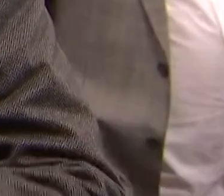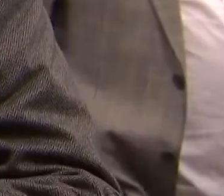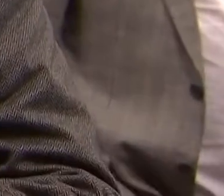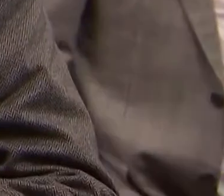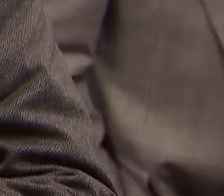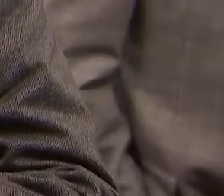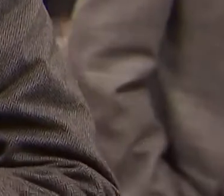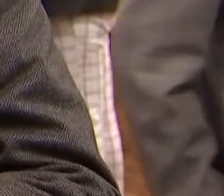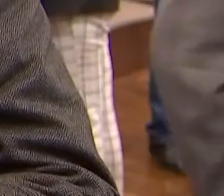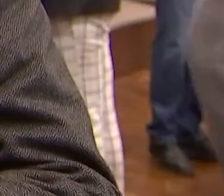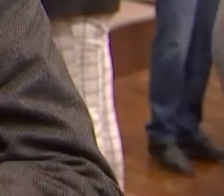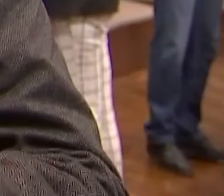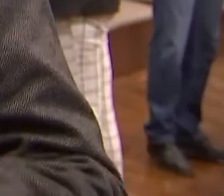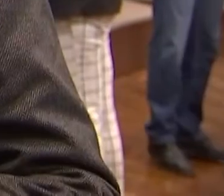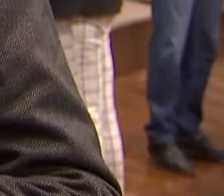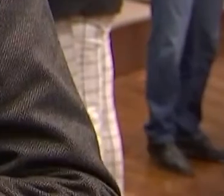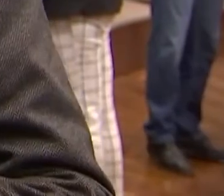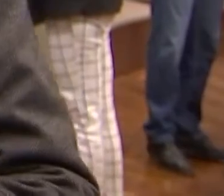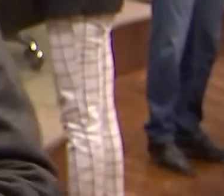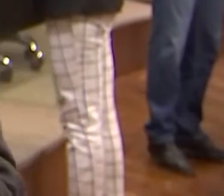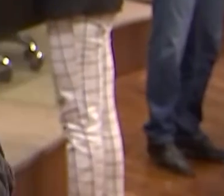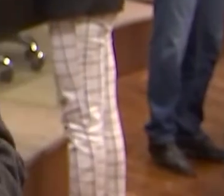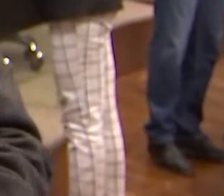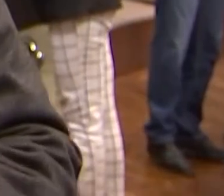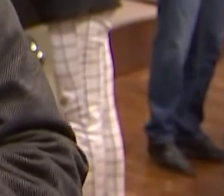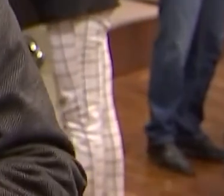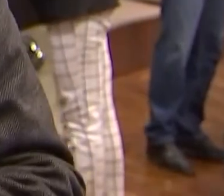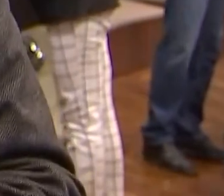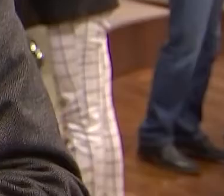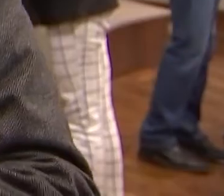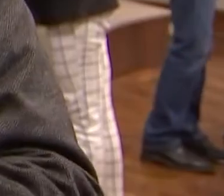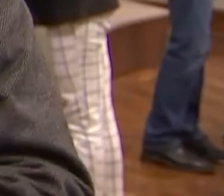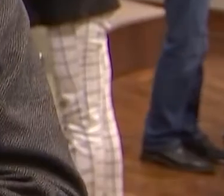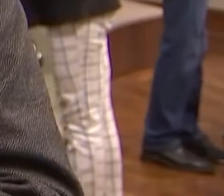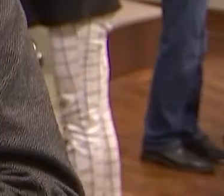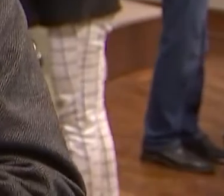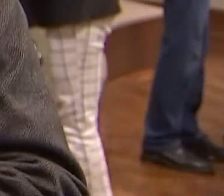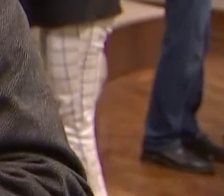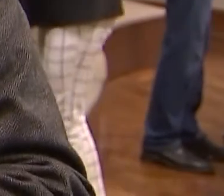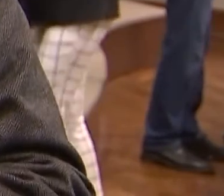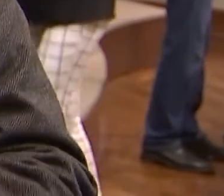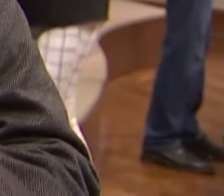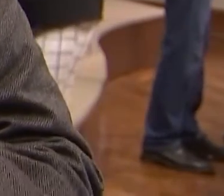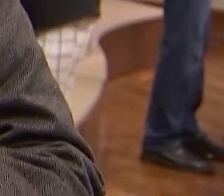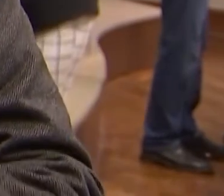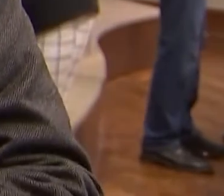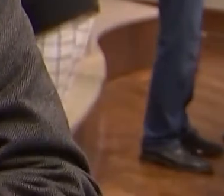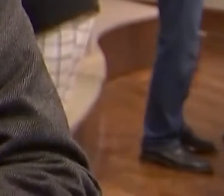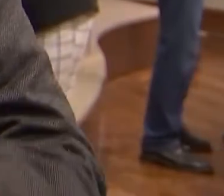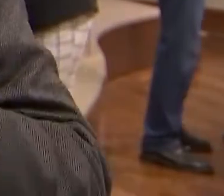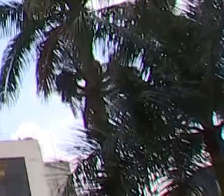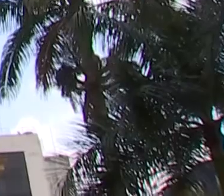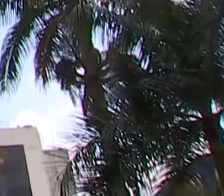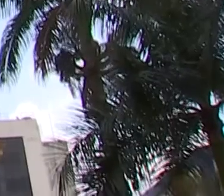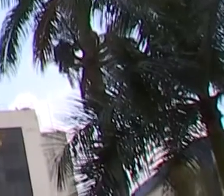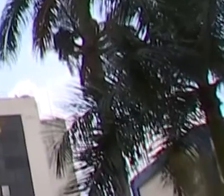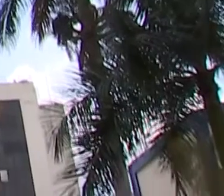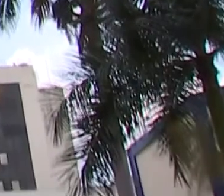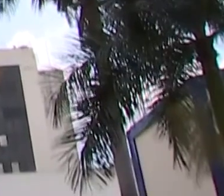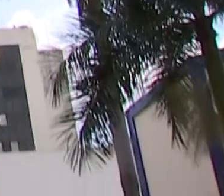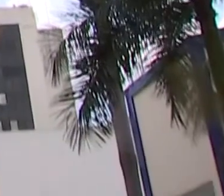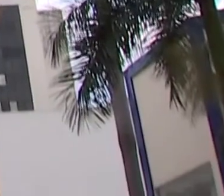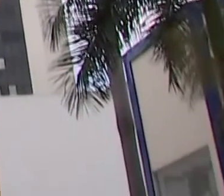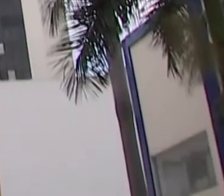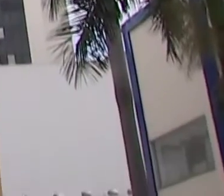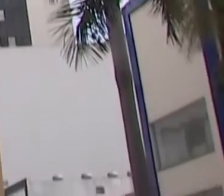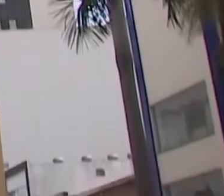um abandono, porque, queira ou não queira, os moradores de rua, com a questão da alimentação que é distribuída no centro, eles vêm para o centro,